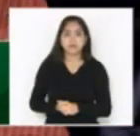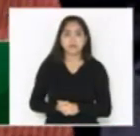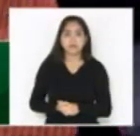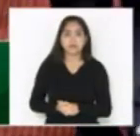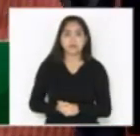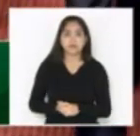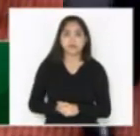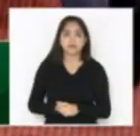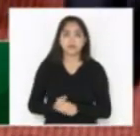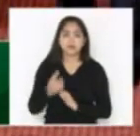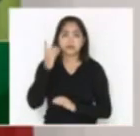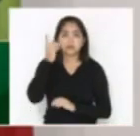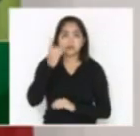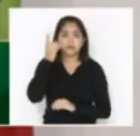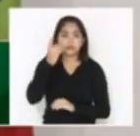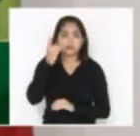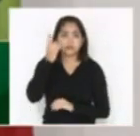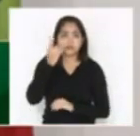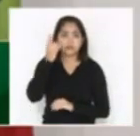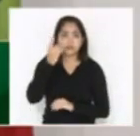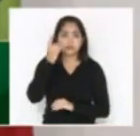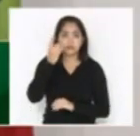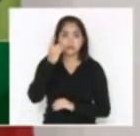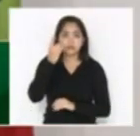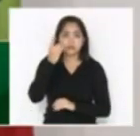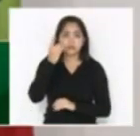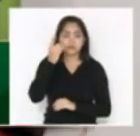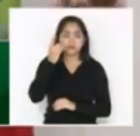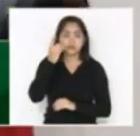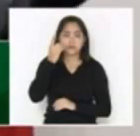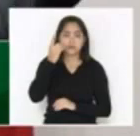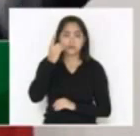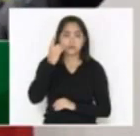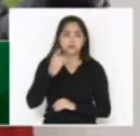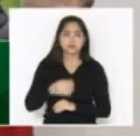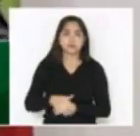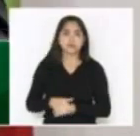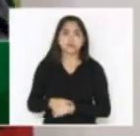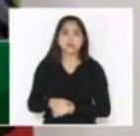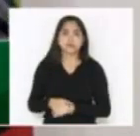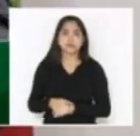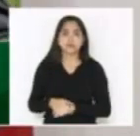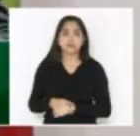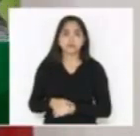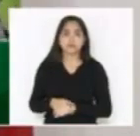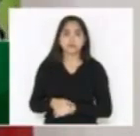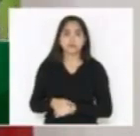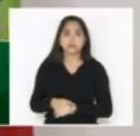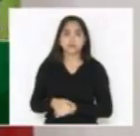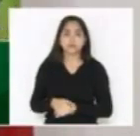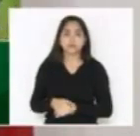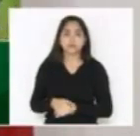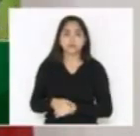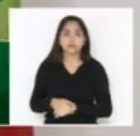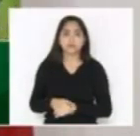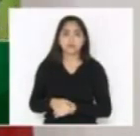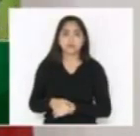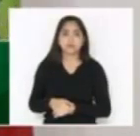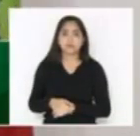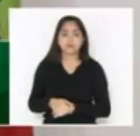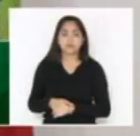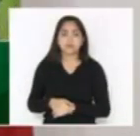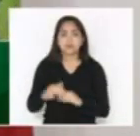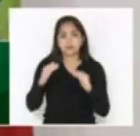Deputado Kennedy Nunes, vou lhe conceder um minuto para a conclusão do seu pronunciamento. Não precisarei de um minuto, mas eu concordo com o